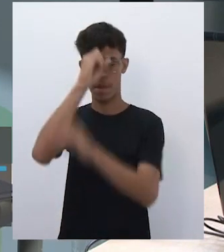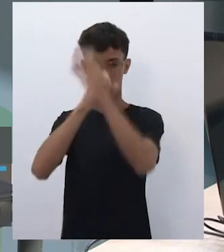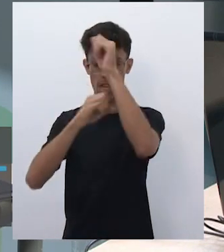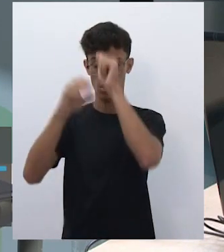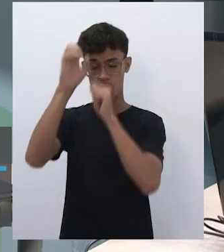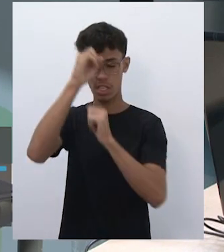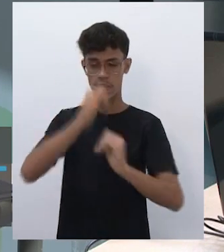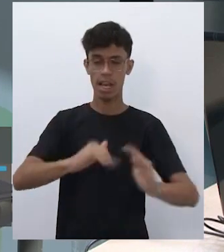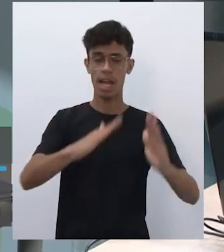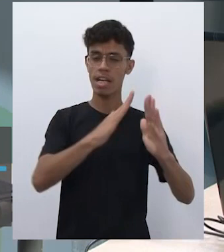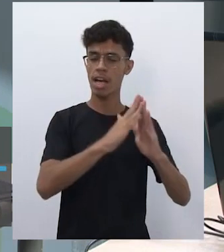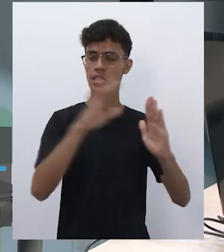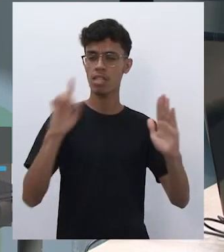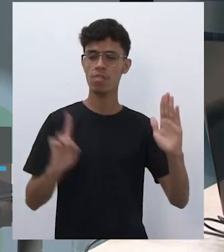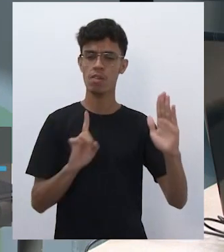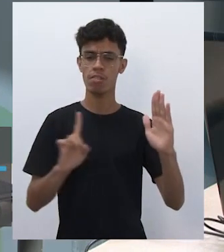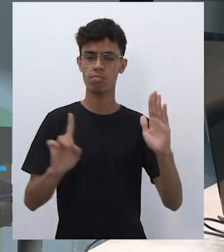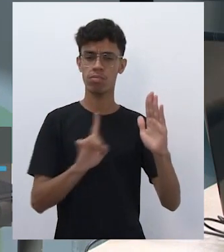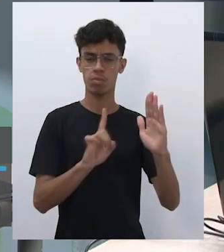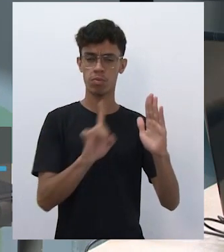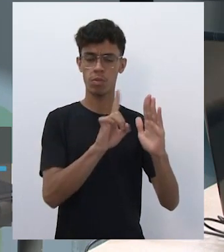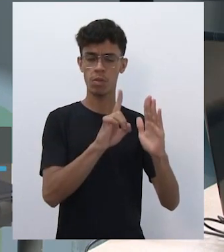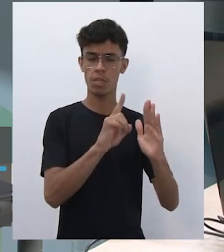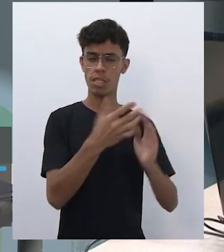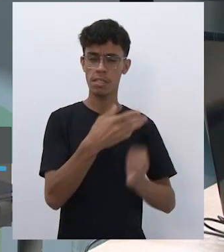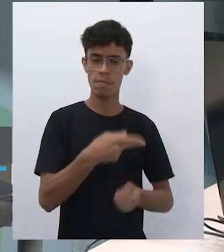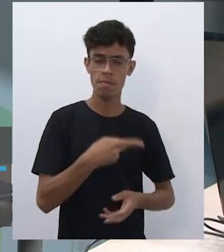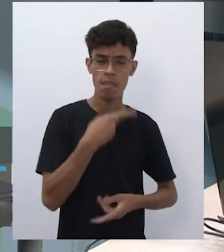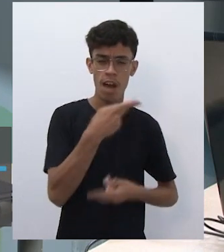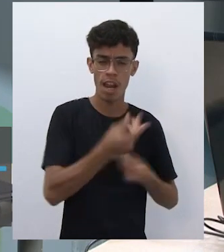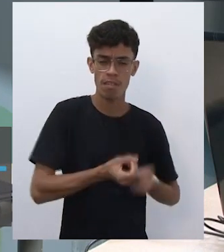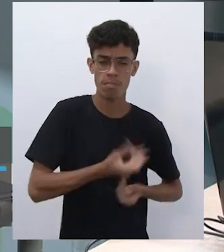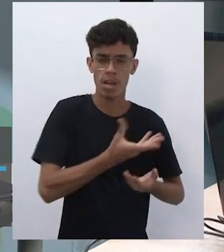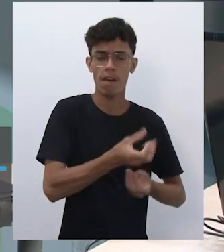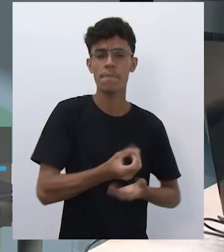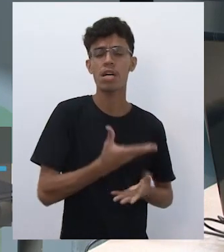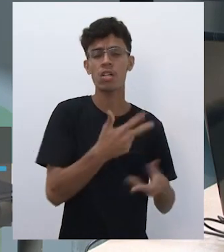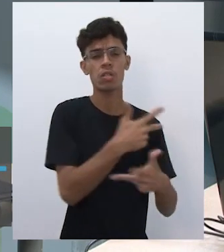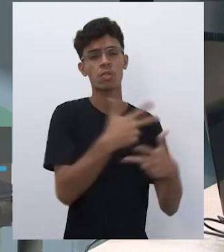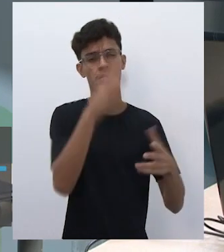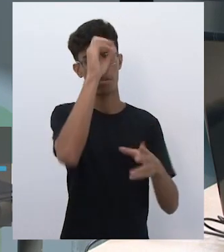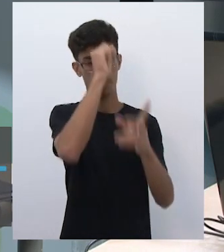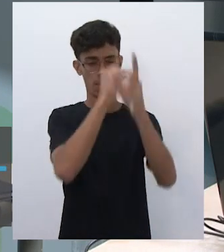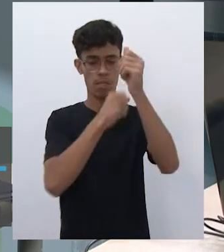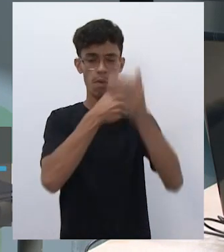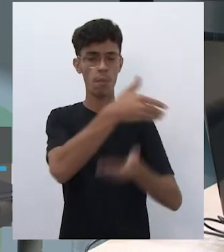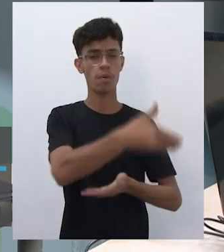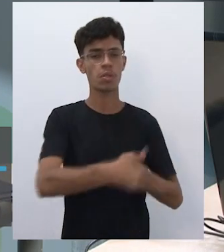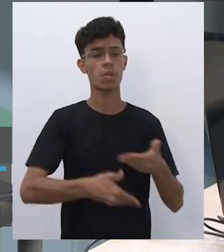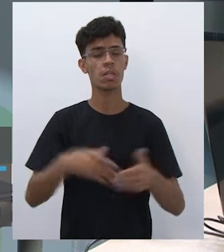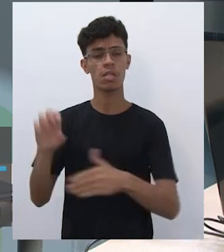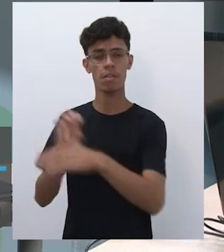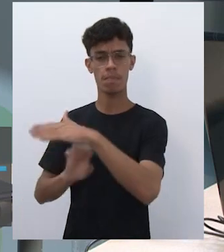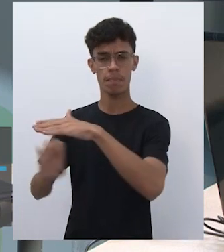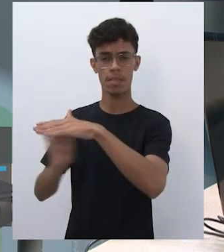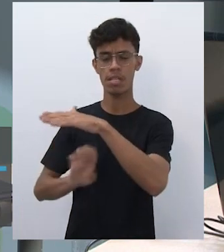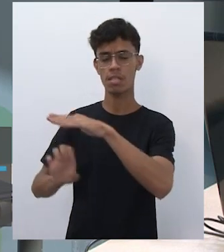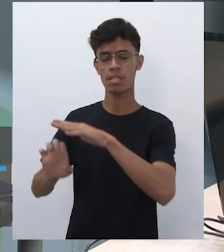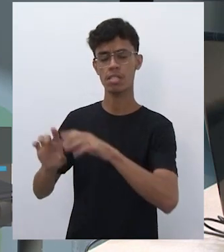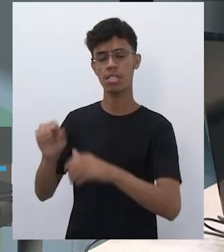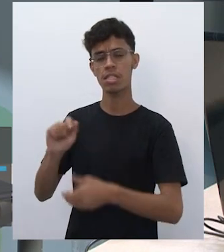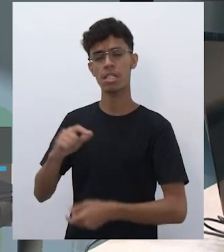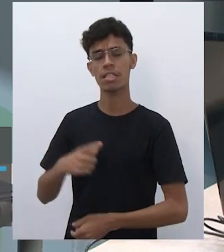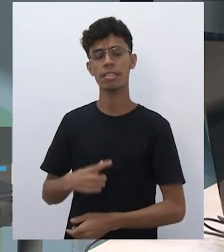isso depois, eles multiplicam isso nas casas, não é? E aí a gente vai aprendendo. Então, a empresa, ela trabalha